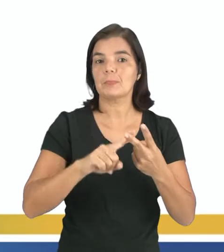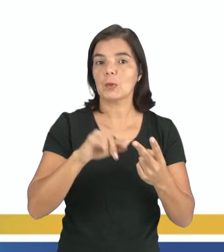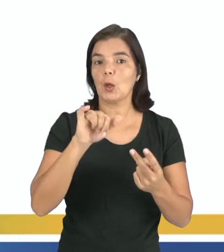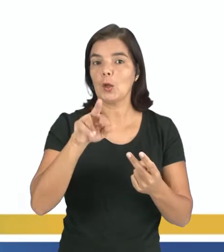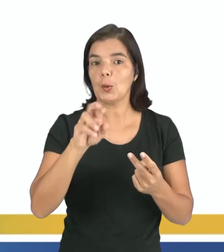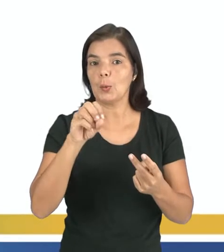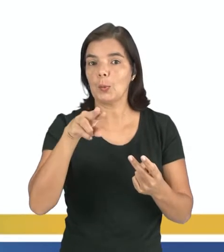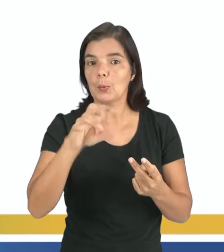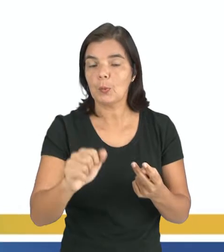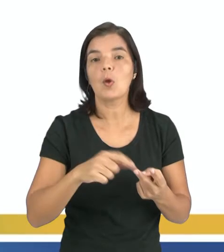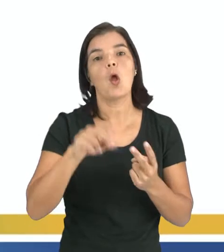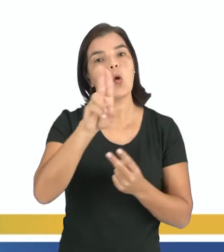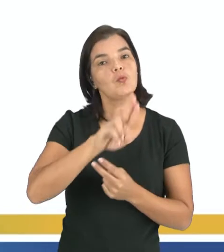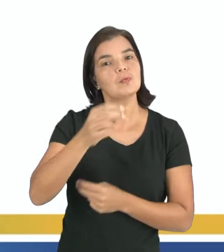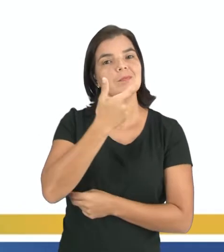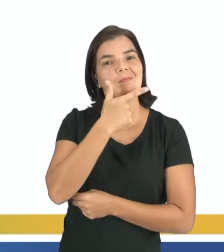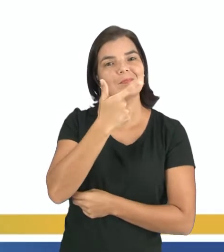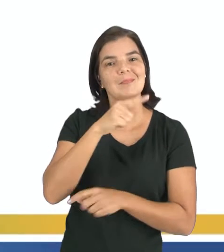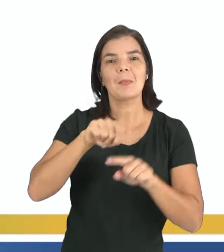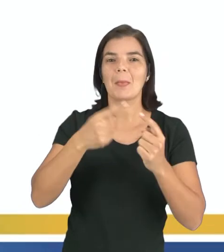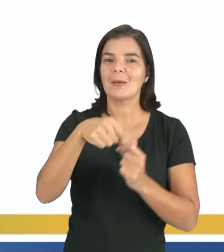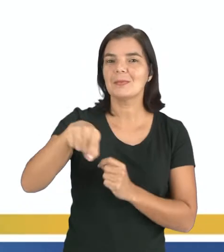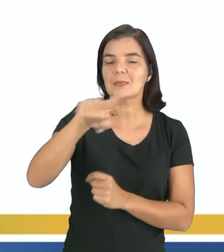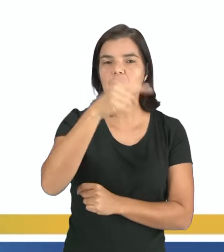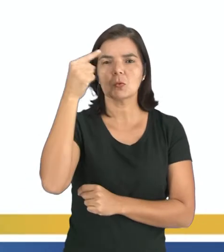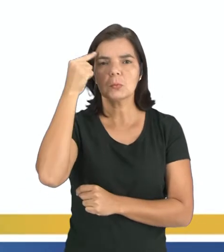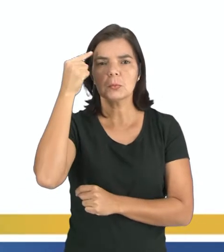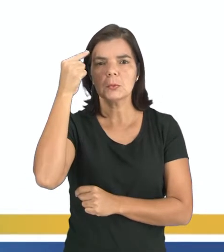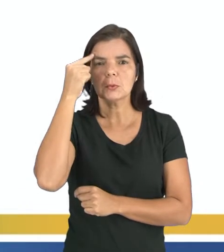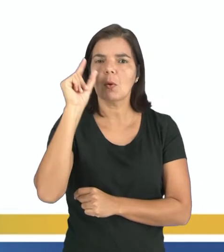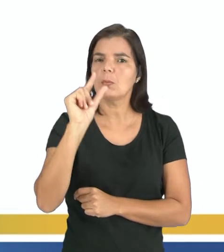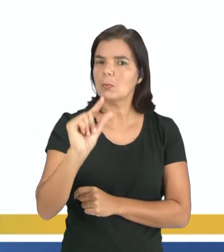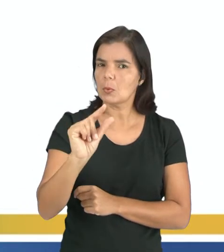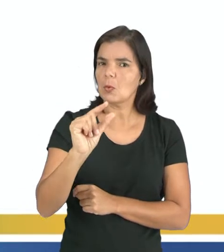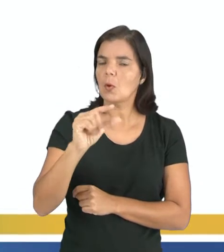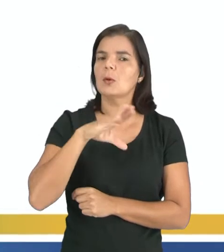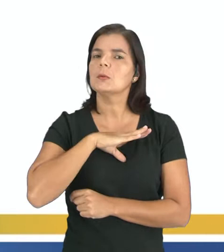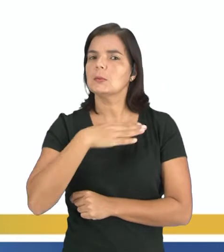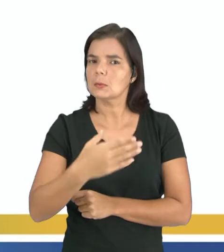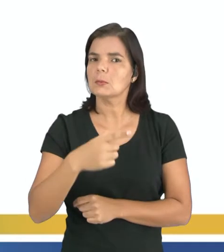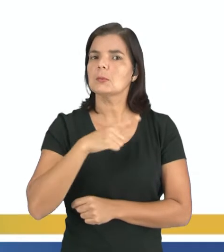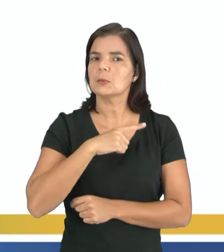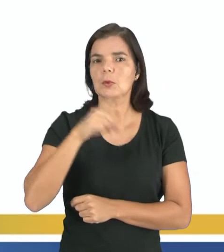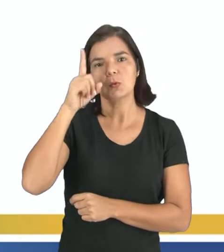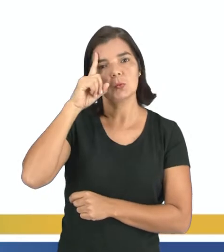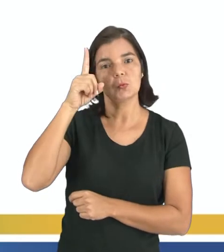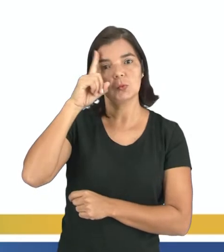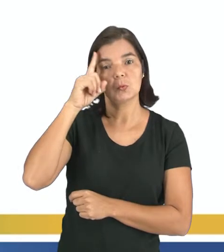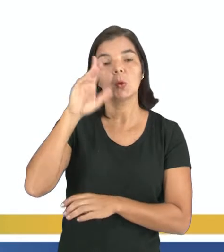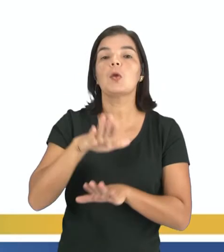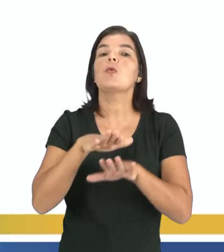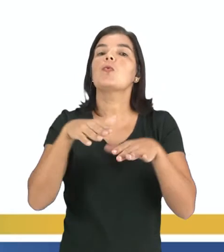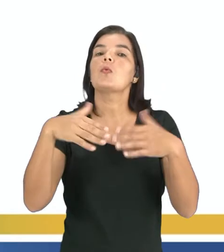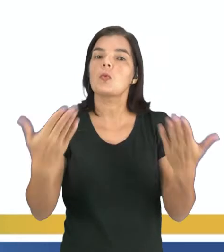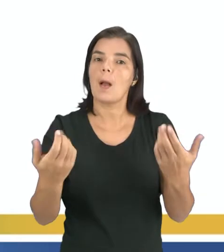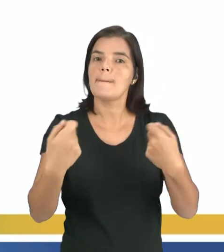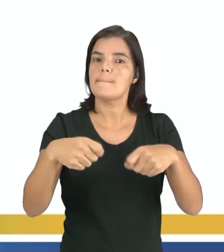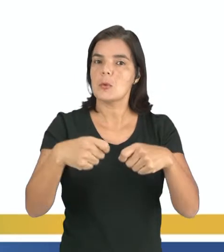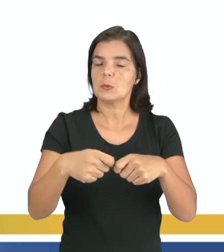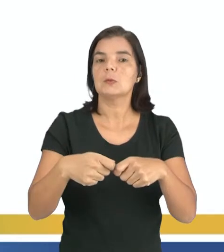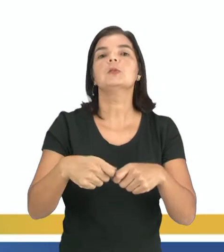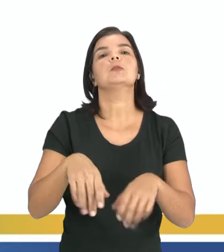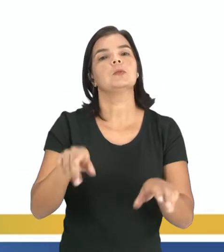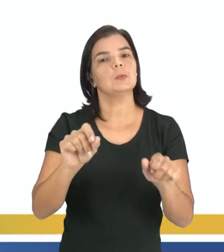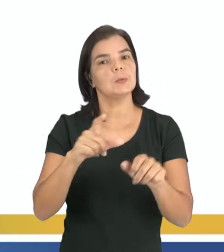ironia, ela usou o humor para fazer você pensar um pouco nas atitudes que a gente tem no dia a dia e quais atitudes nós devemos